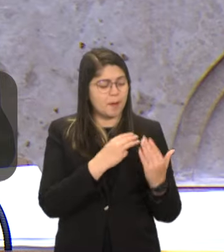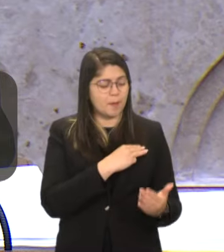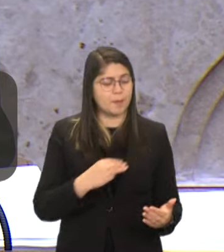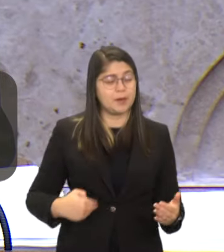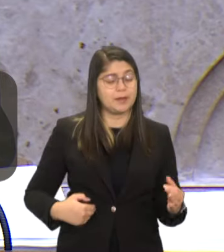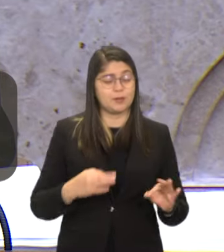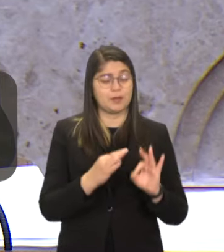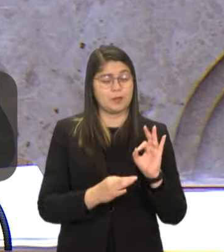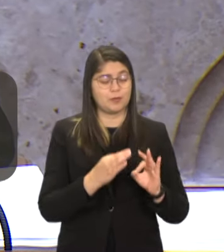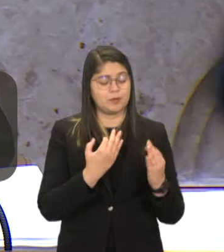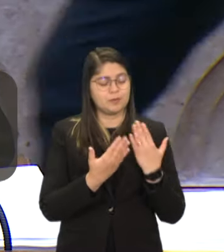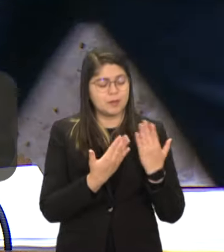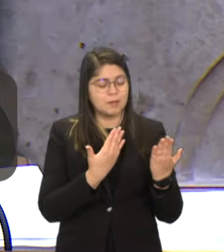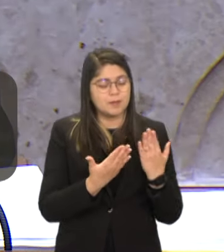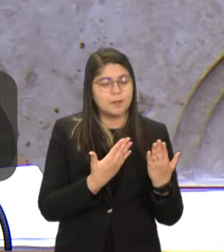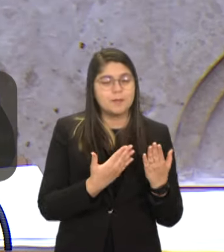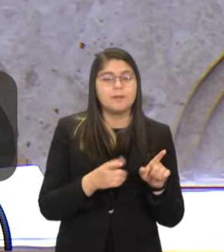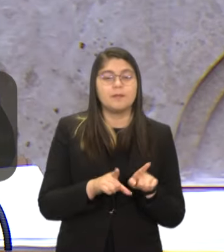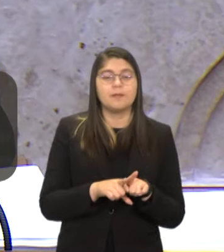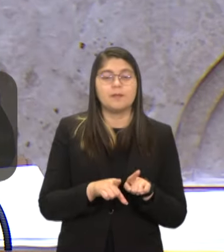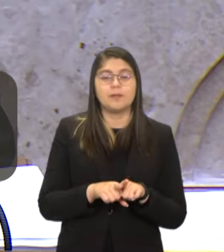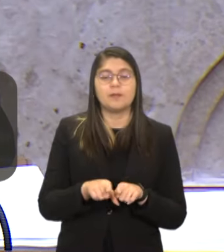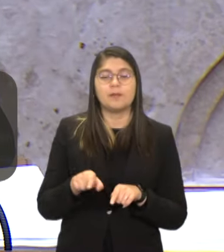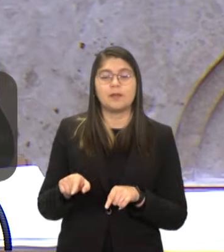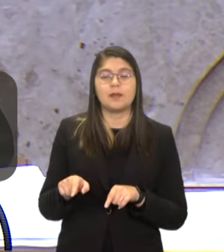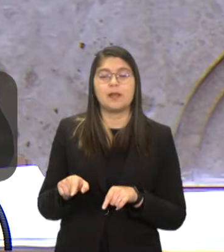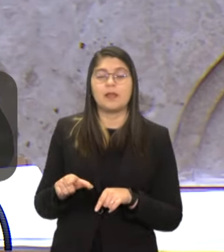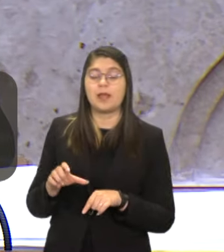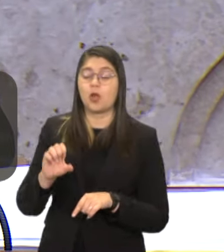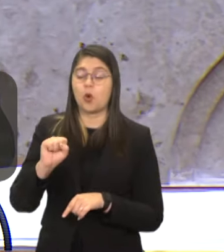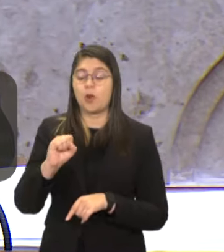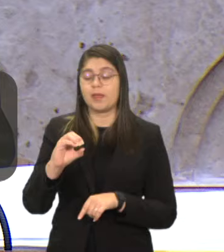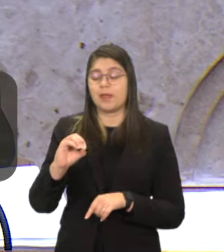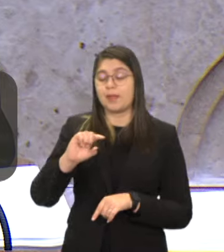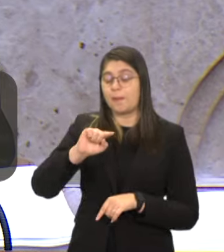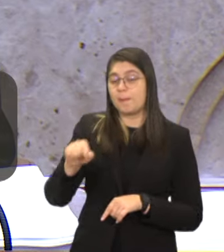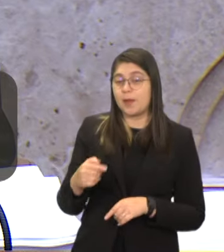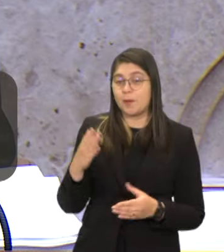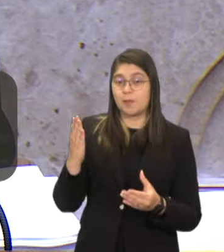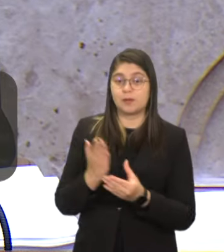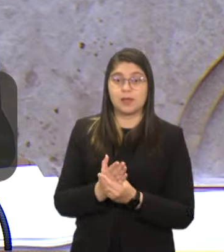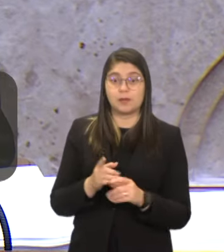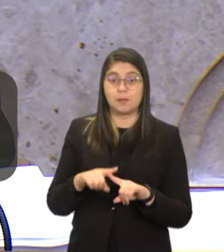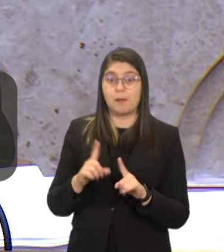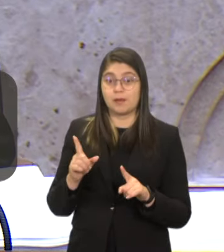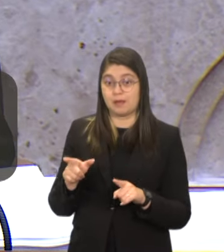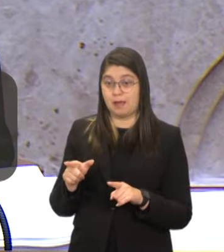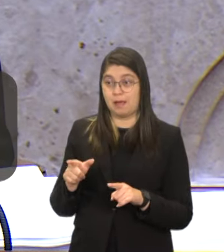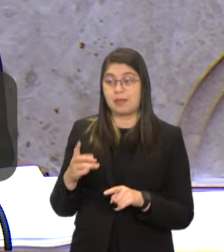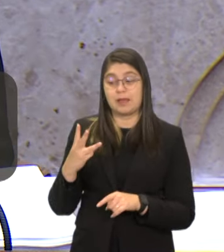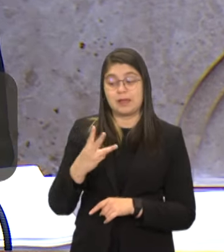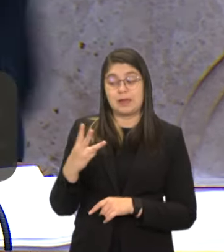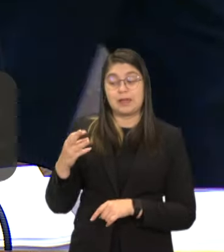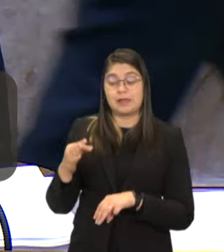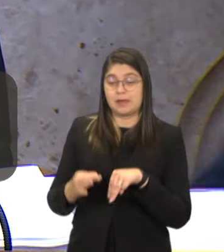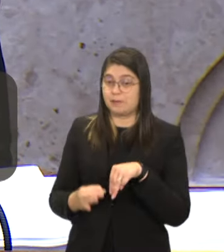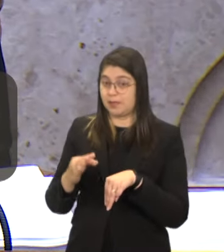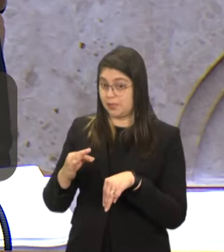da Suprema Corte, onde existem 80 mil processos, mas lá são 33 ministros.